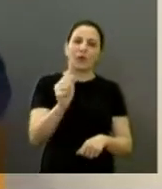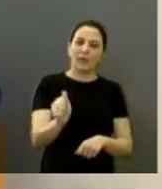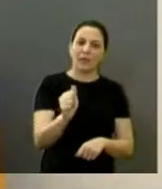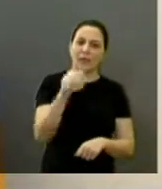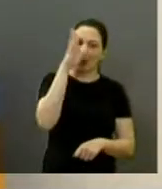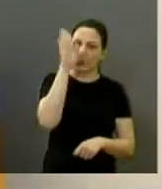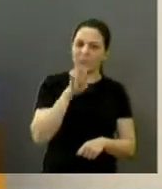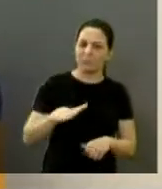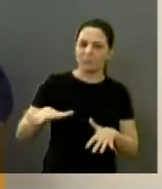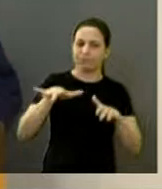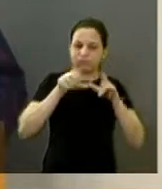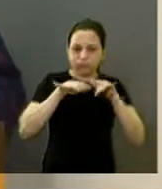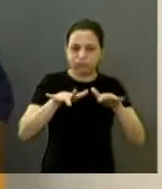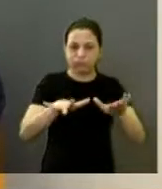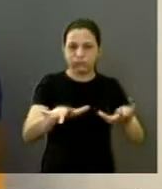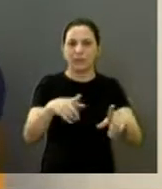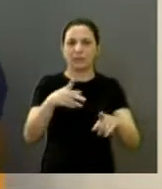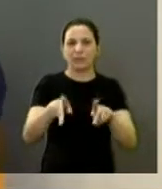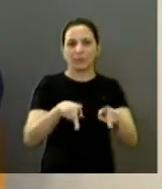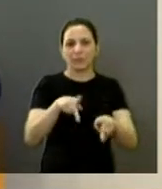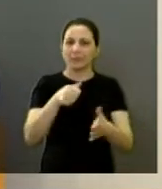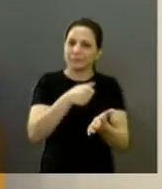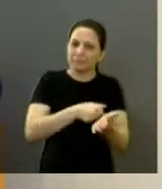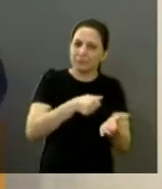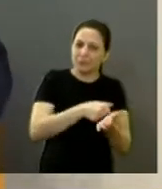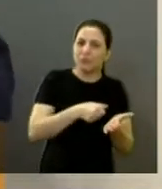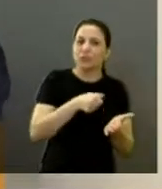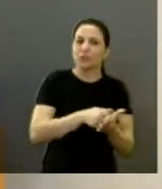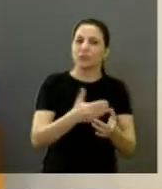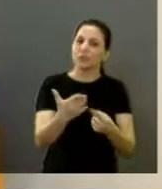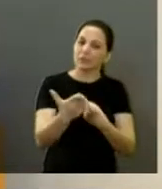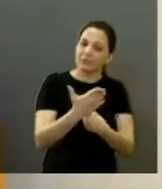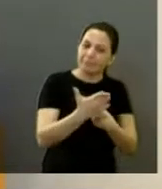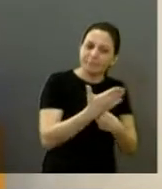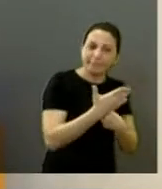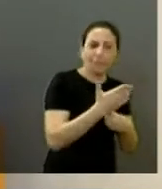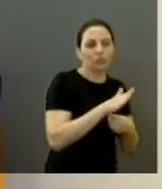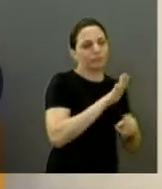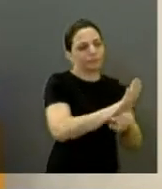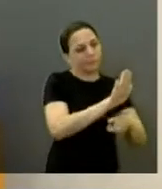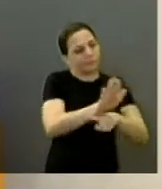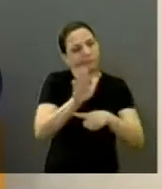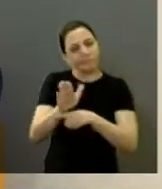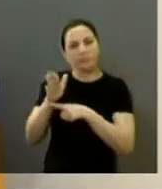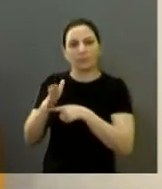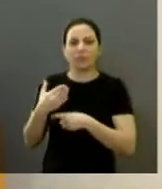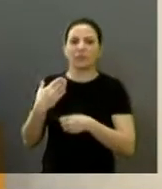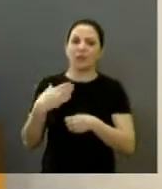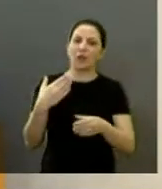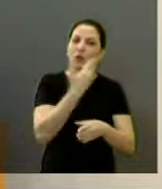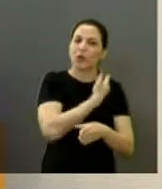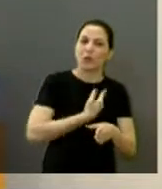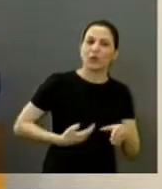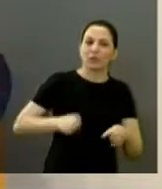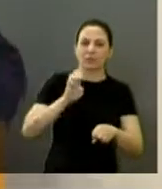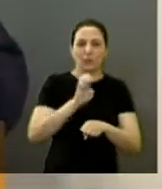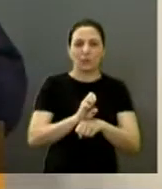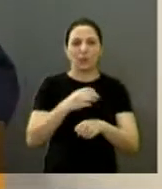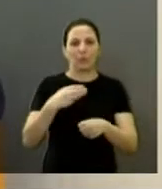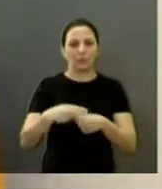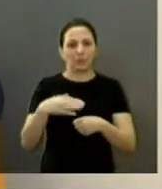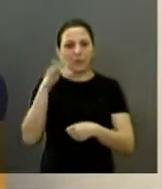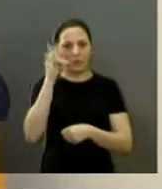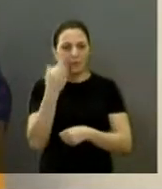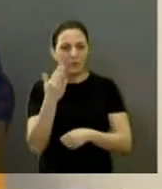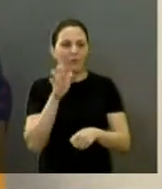brasil como um todo ea população também cobrar da nossa população que ajude também os governos tanto municipais estaduais e federais para que cuide dos seus